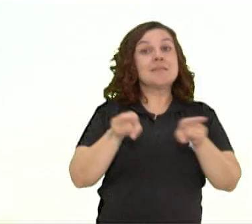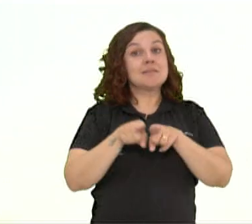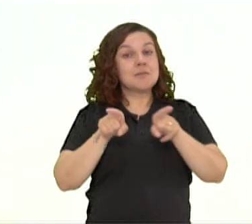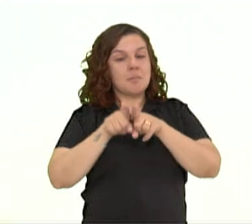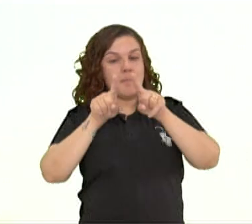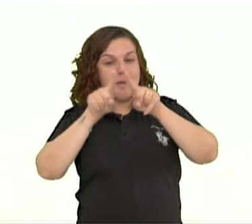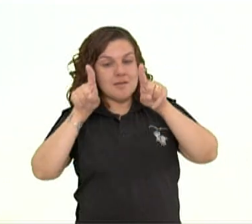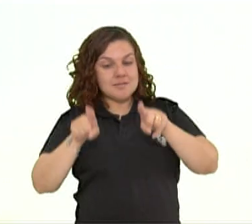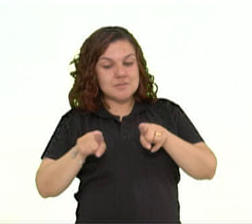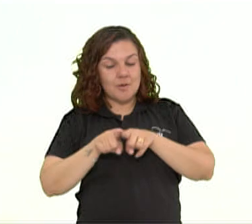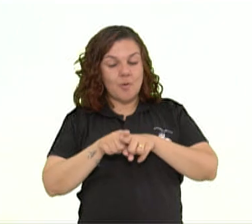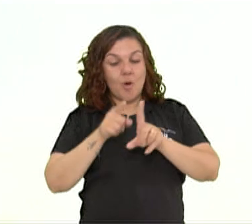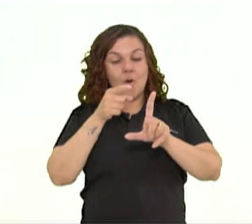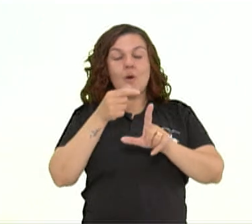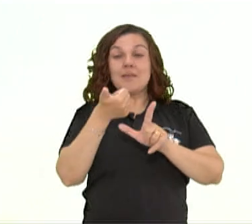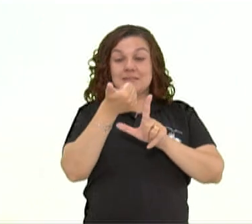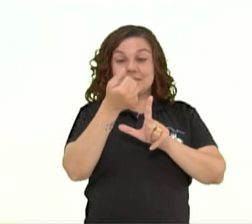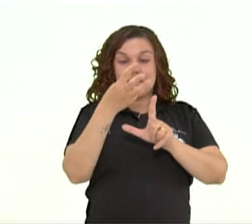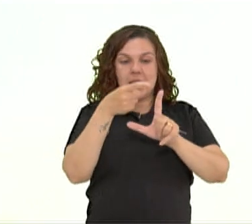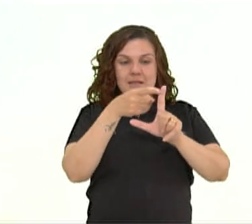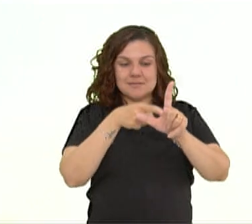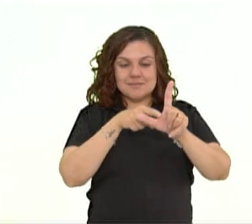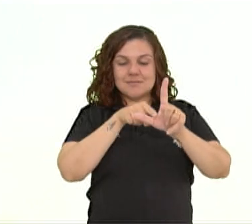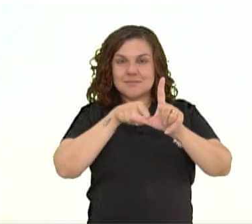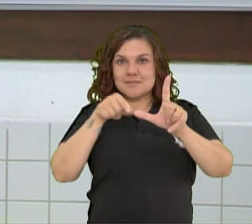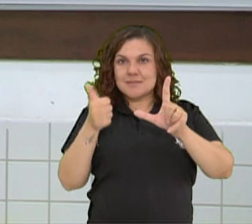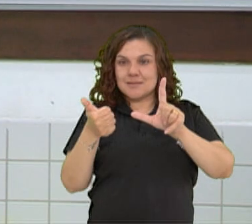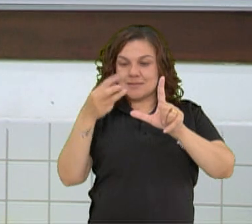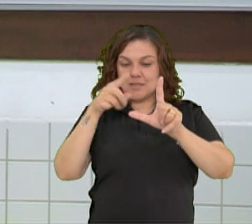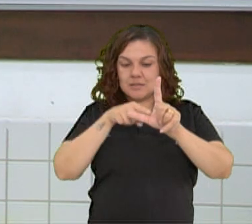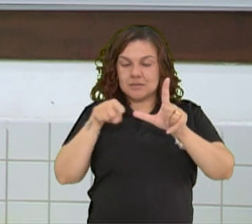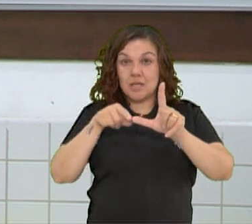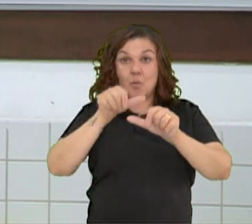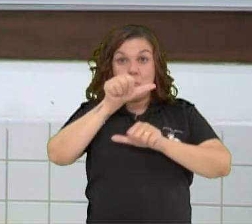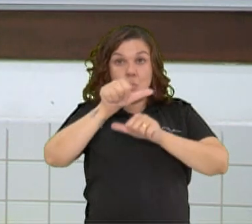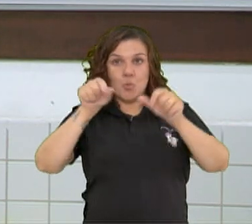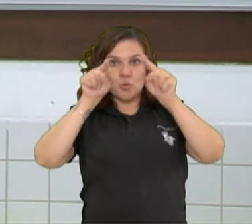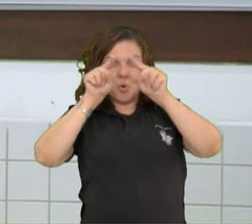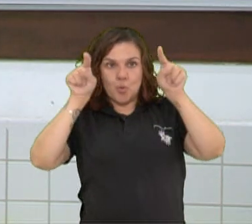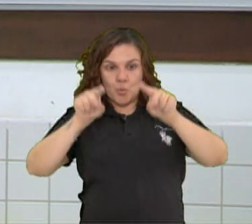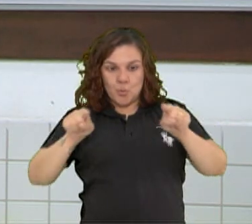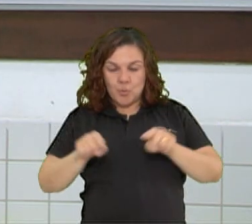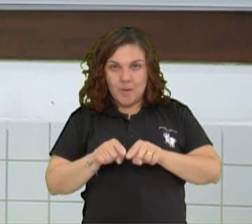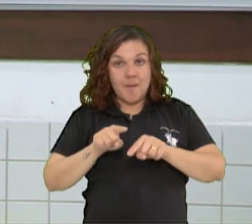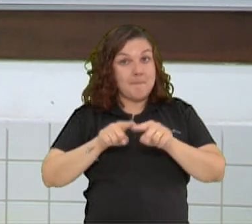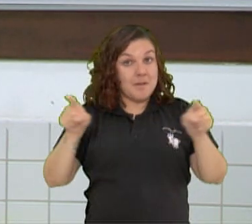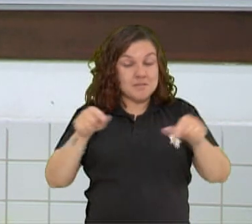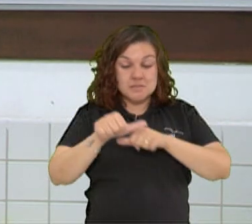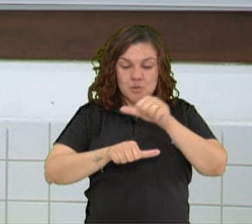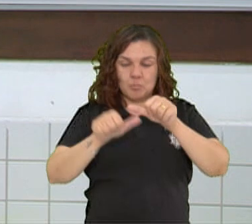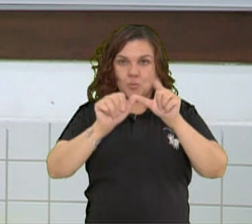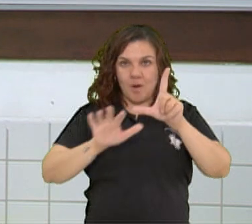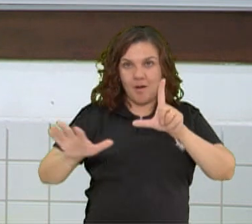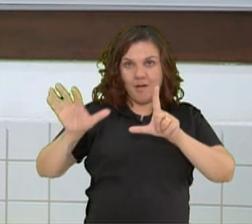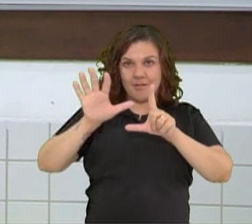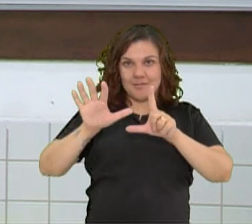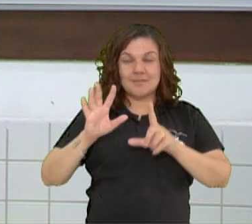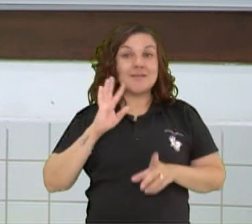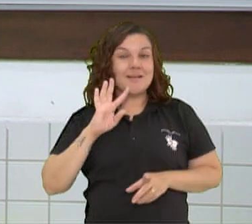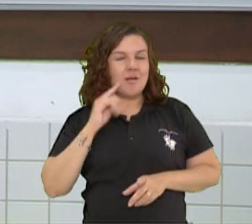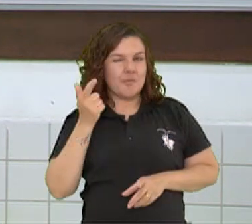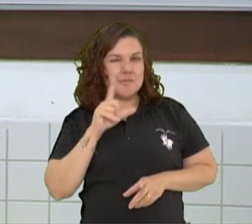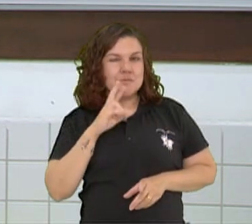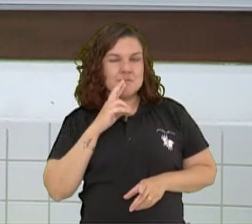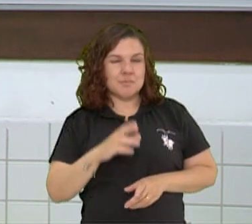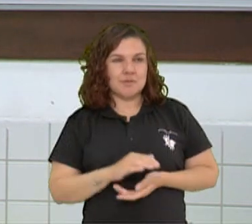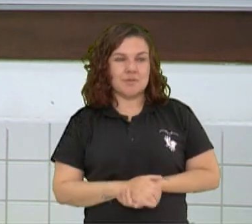área, só que ele é 13 por 13. Então mudou o formato do terreno, mas não mudou a área. Legal? Conseguiram